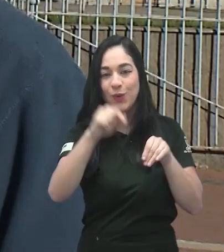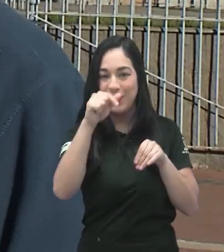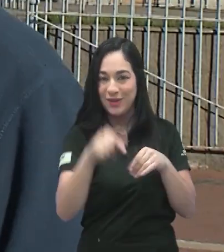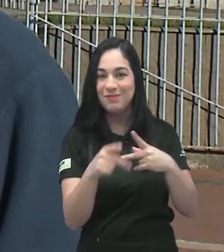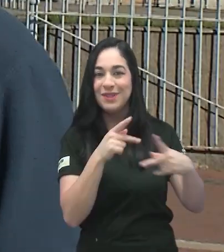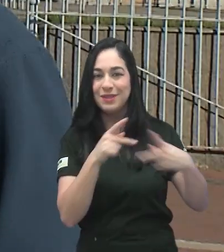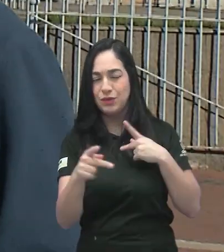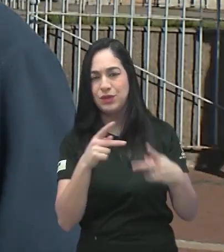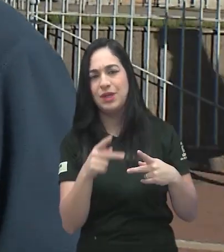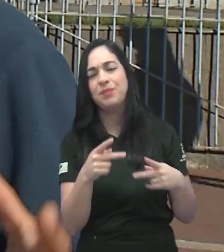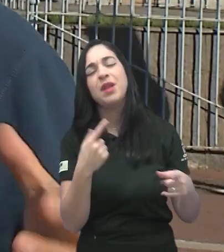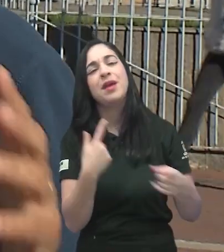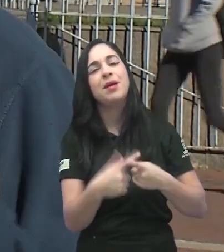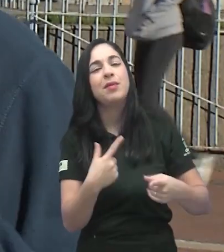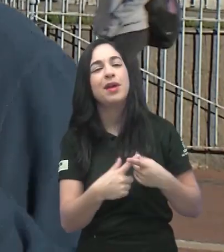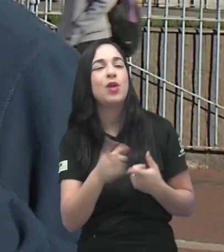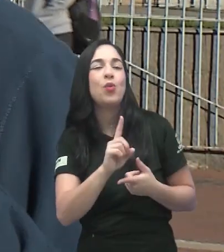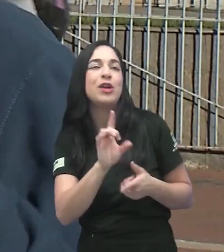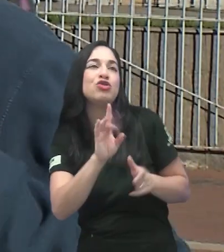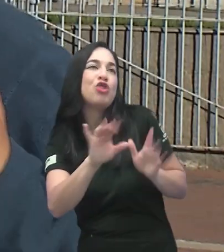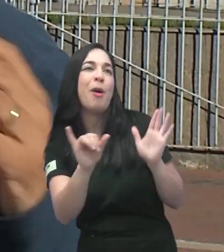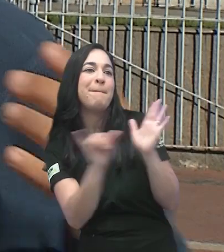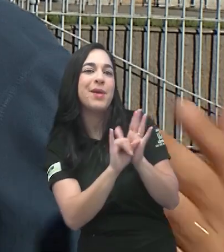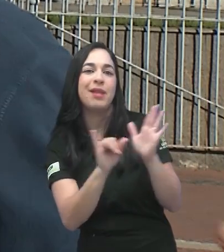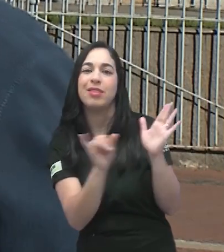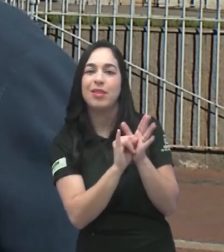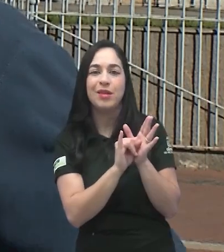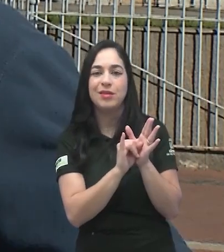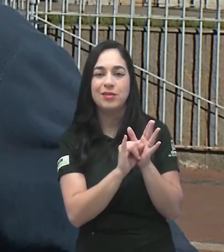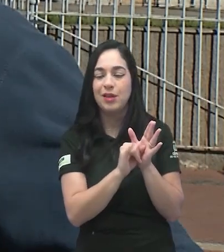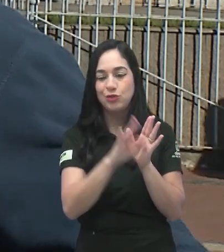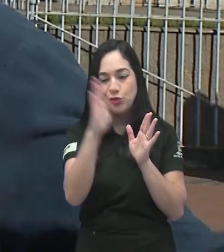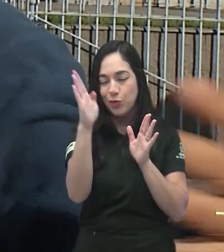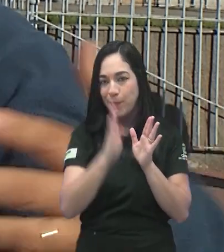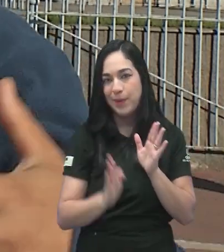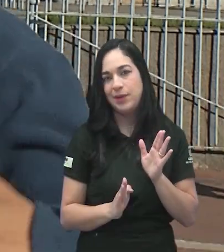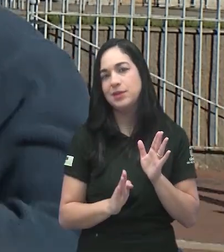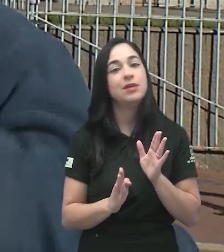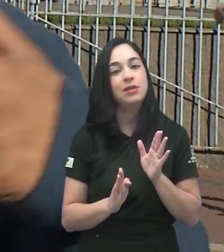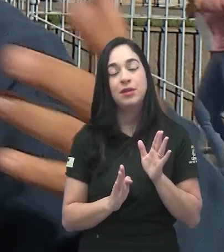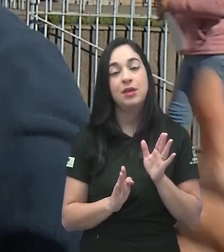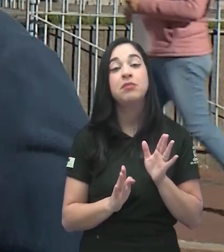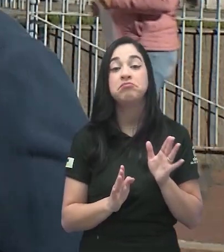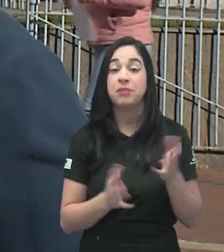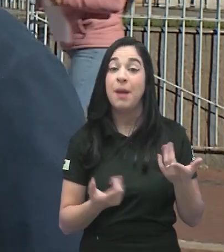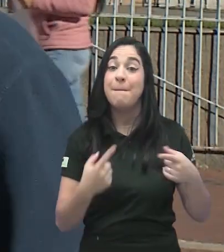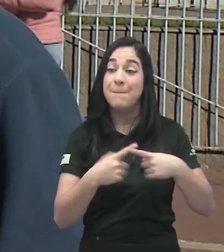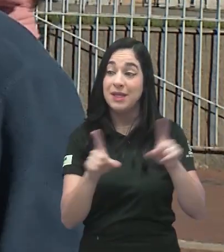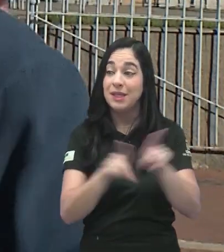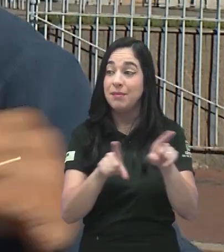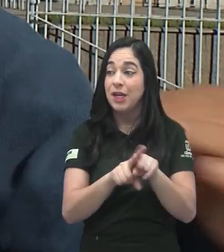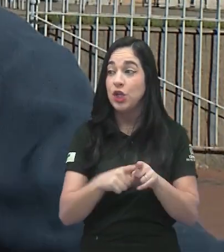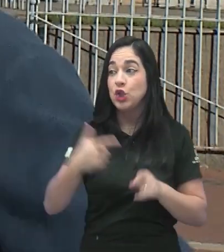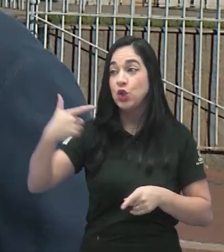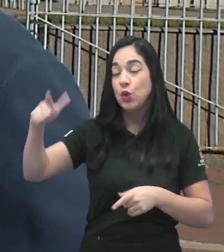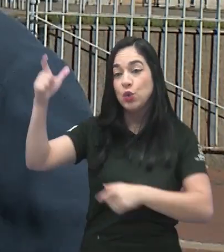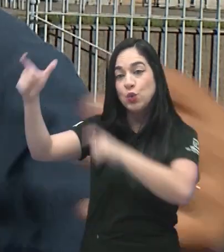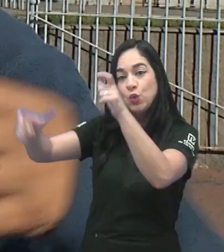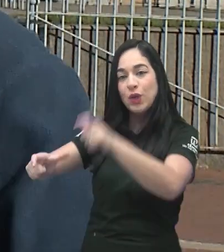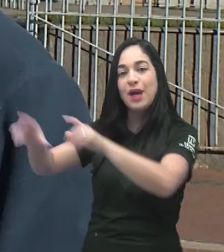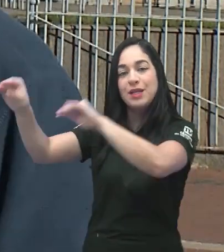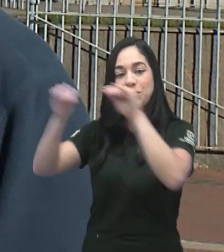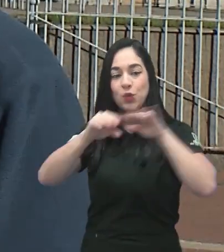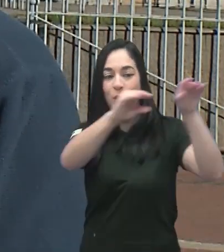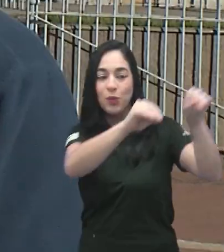é fantástico. Porque não é só uma questão de identidade construída do Brasil, isso já é incrível, né? Mas também de outros lugares do